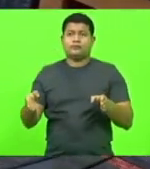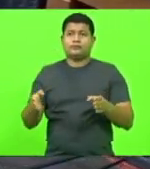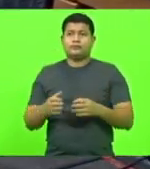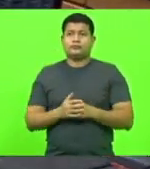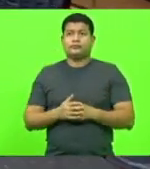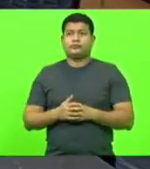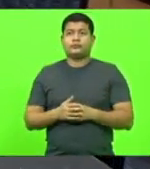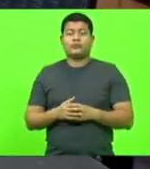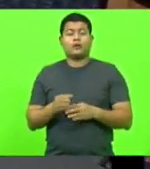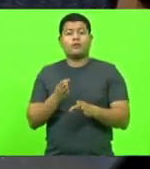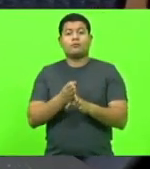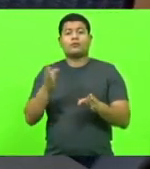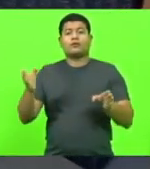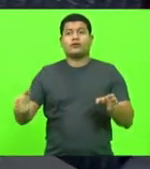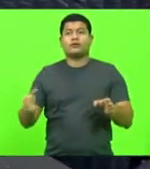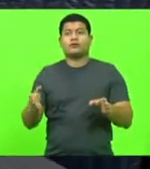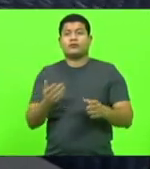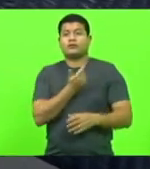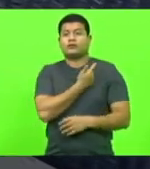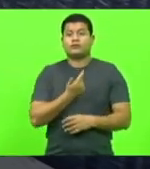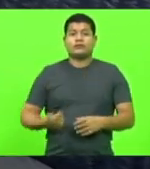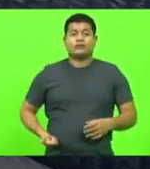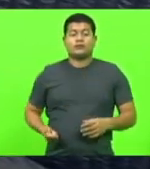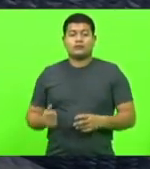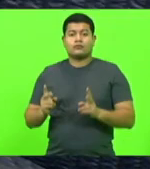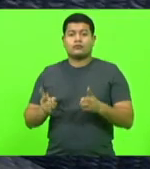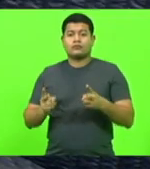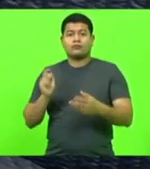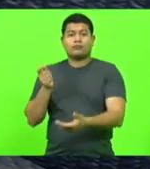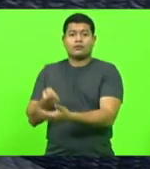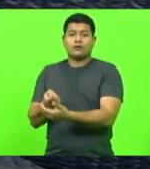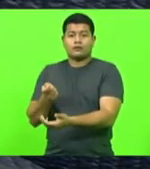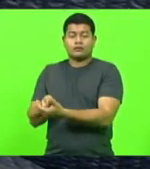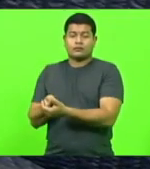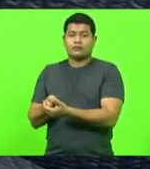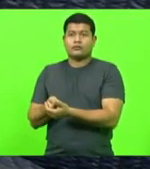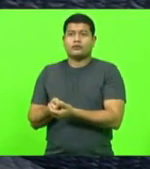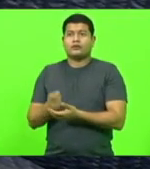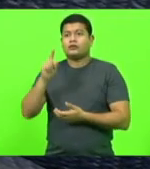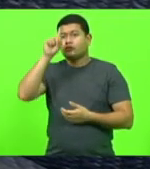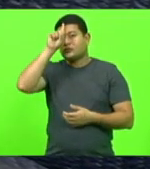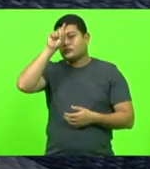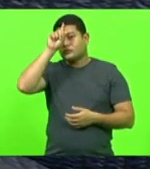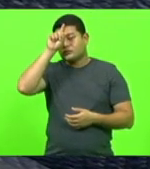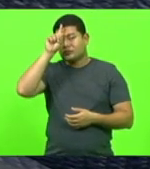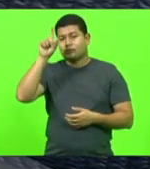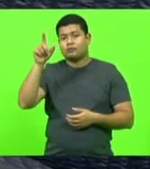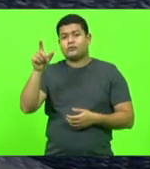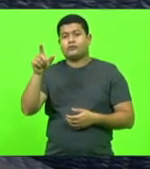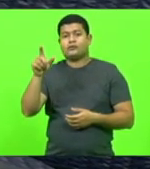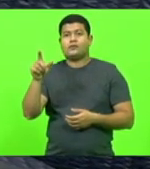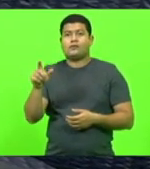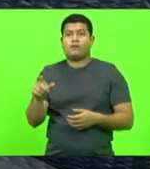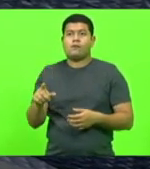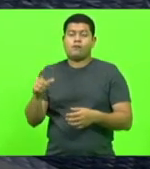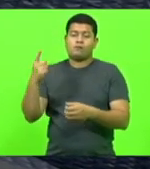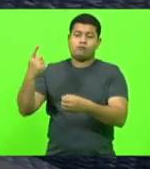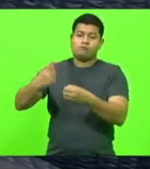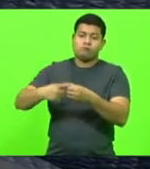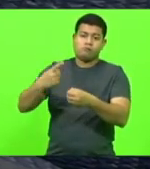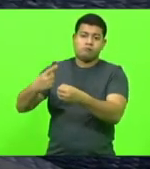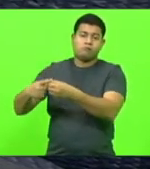o prazo para que o governo possa continuar pagando os hospitais municipais,